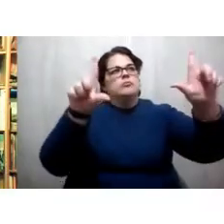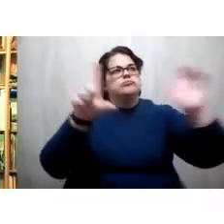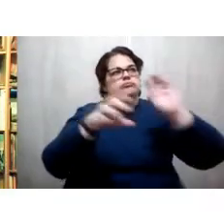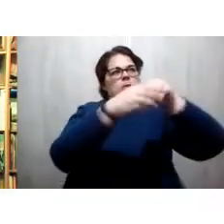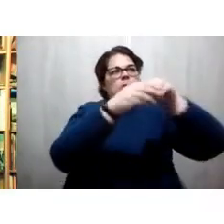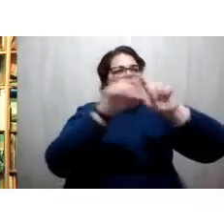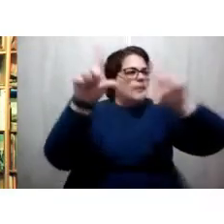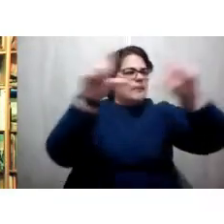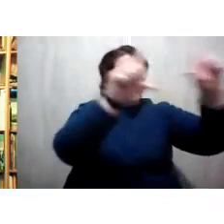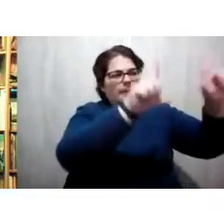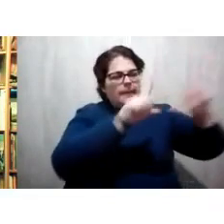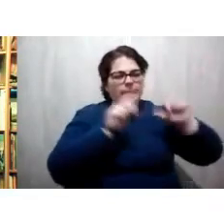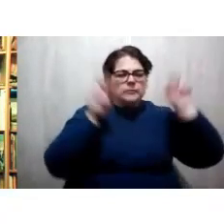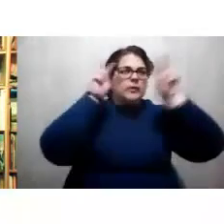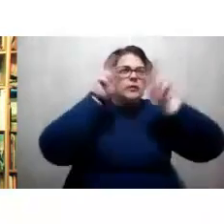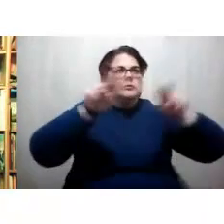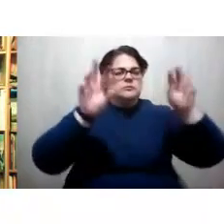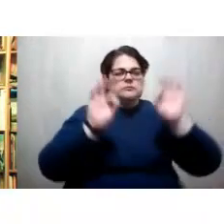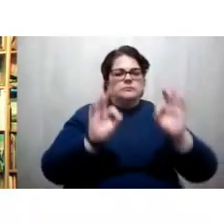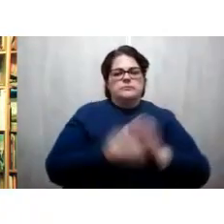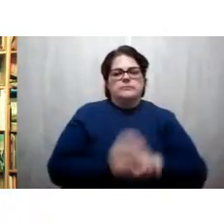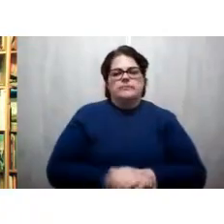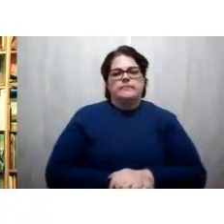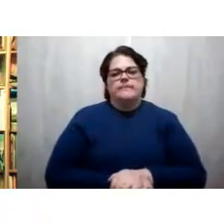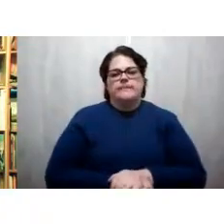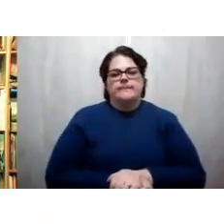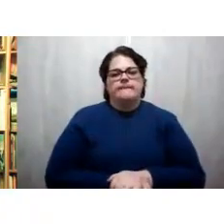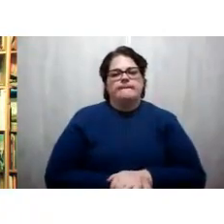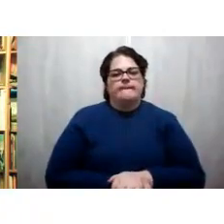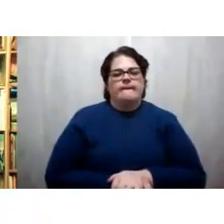Né? Muito bem.